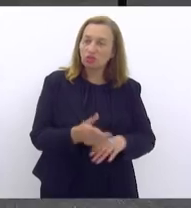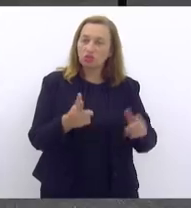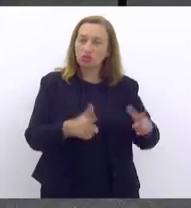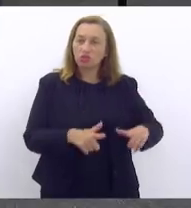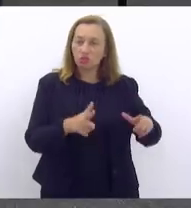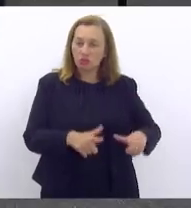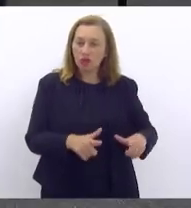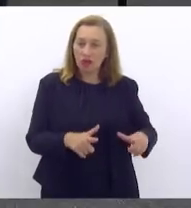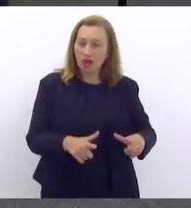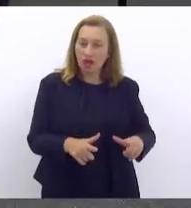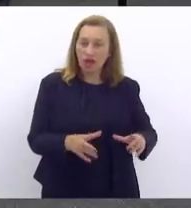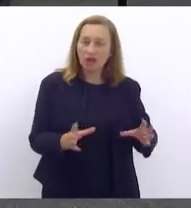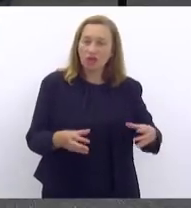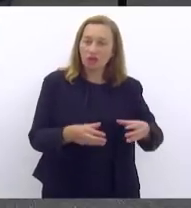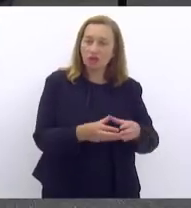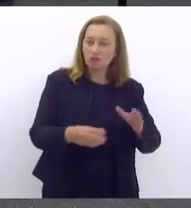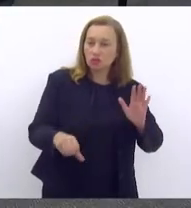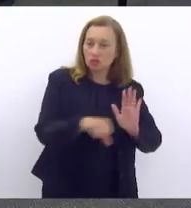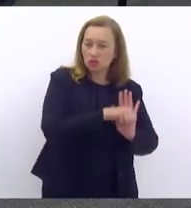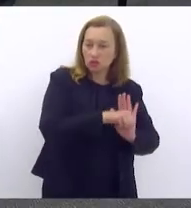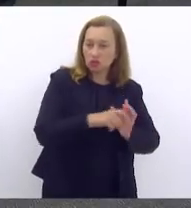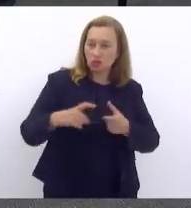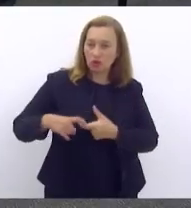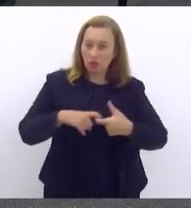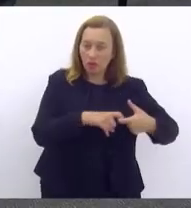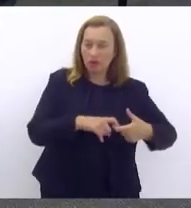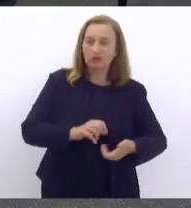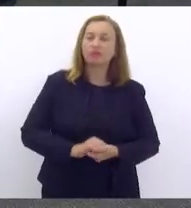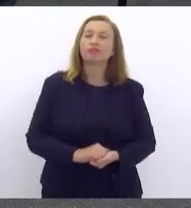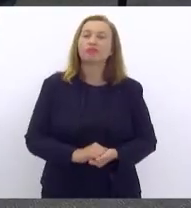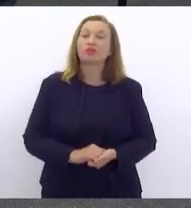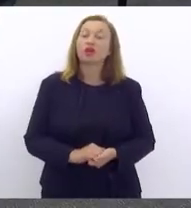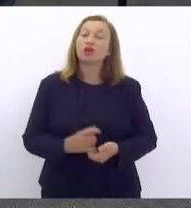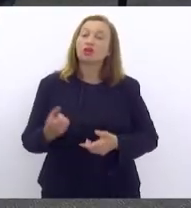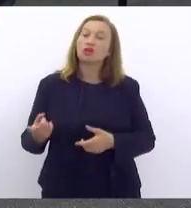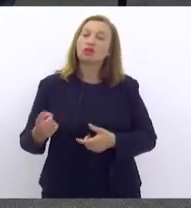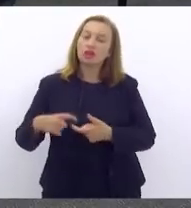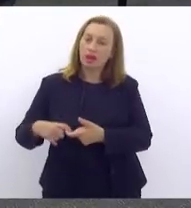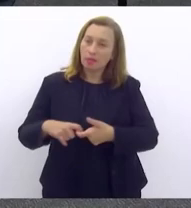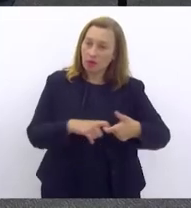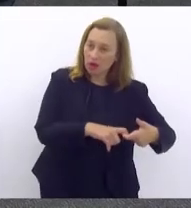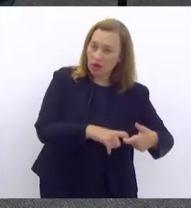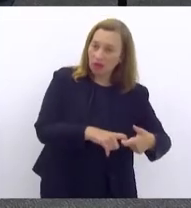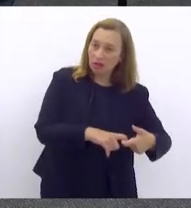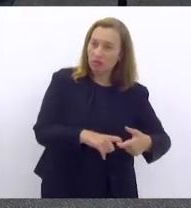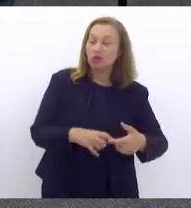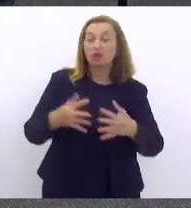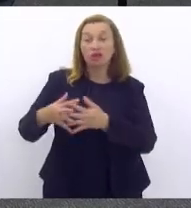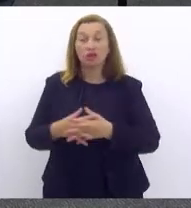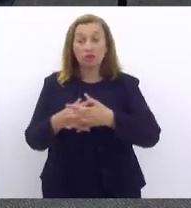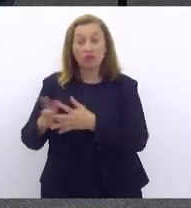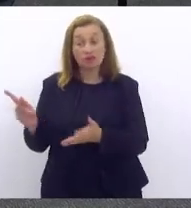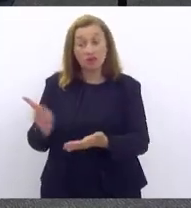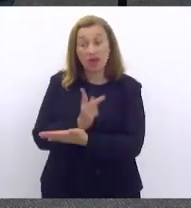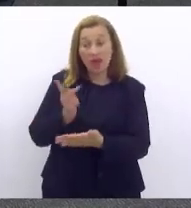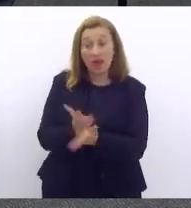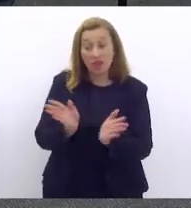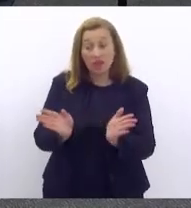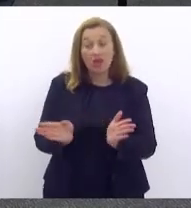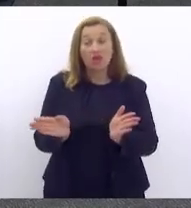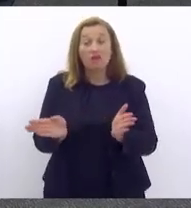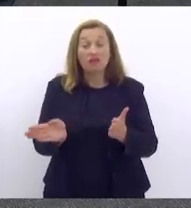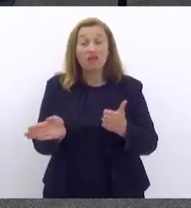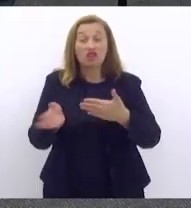uma das maiores máfias do Brasil, que é a máfia do reboque. Nós rebocamos reboque, nós fechamos pátios, que são